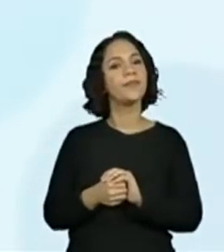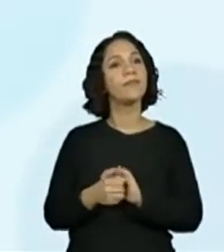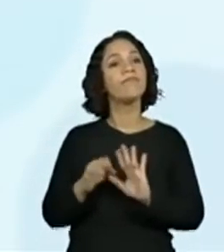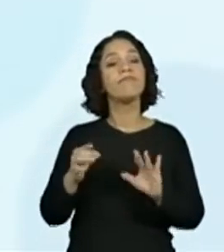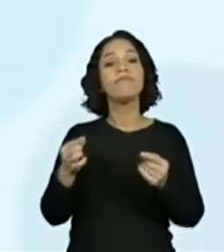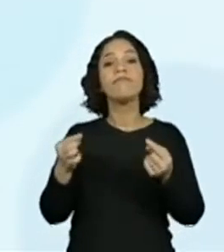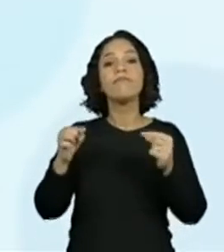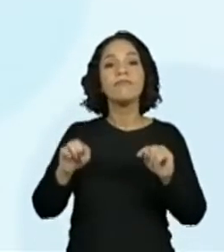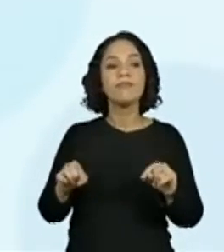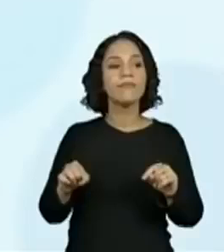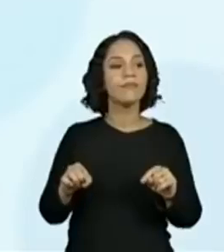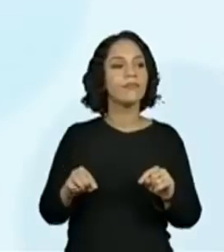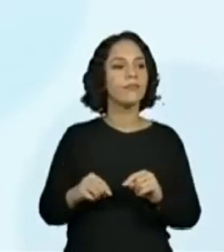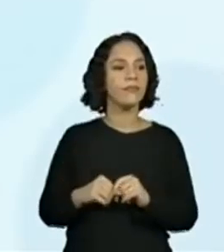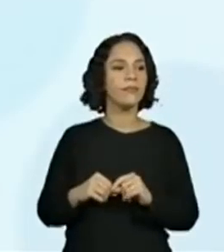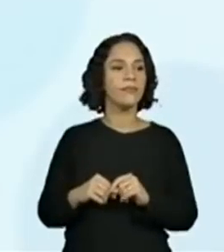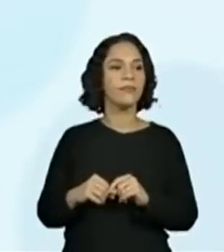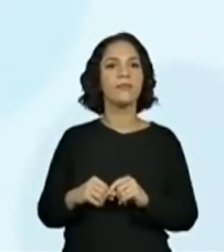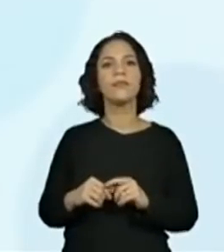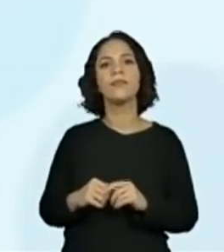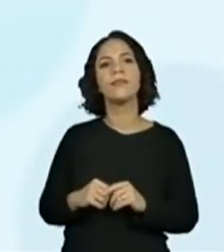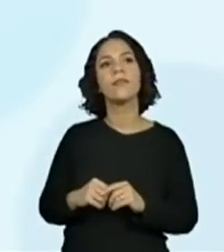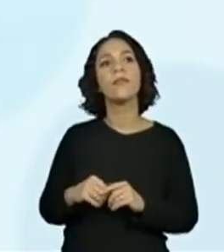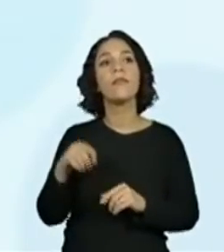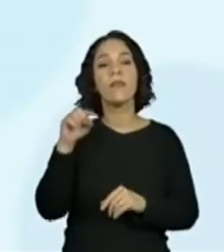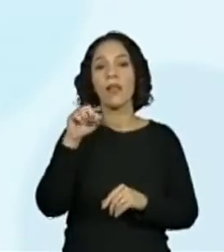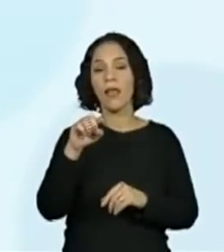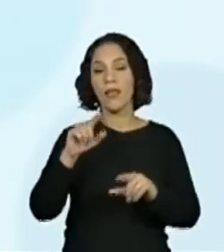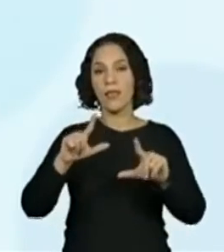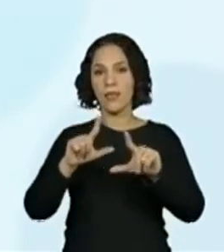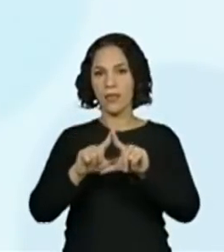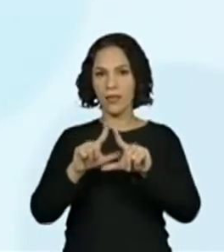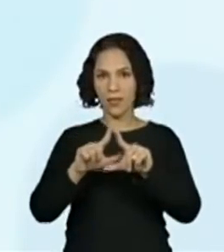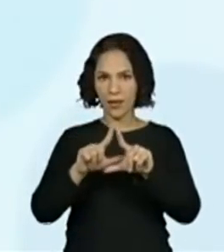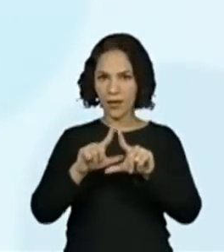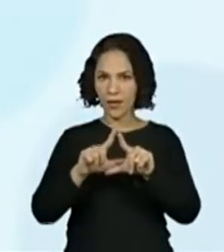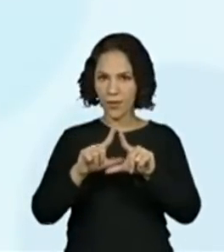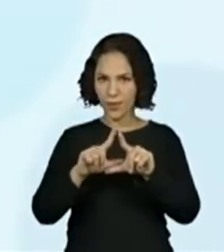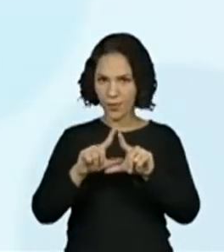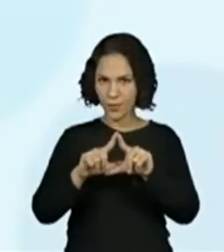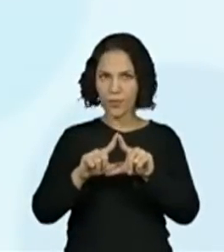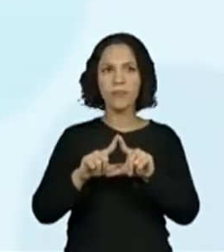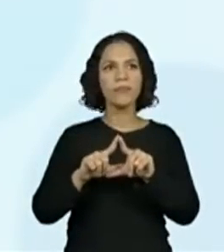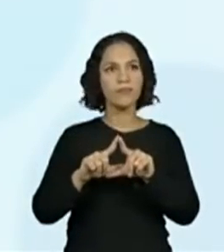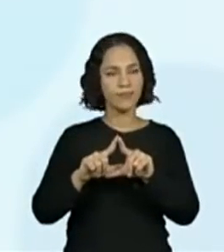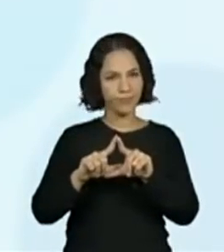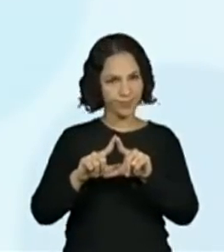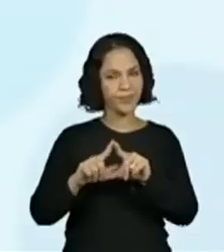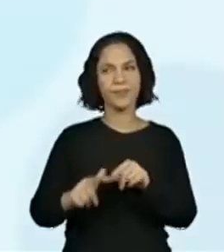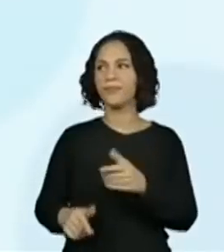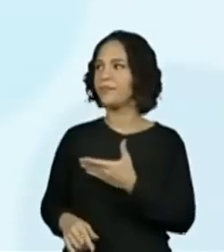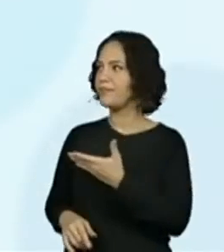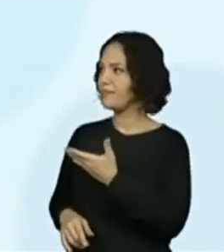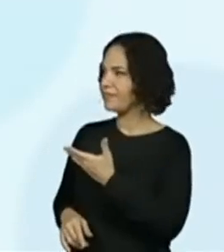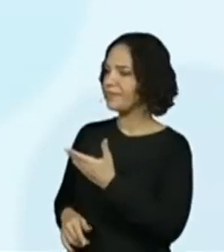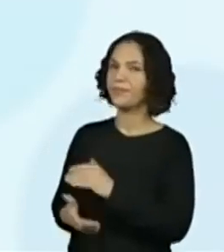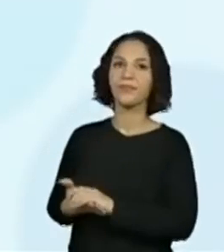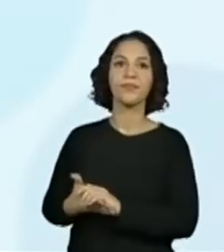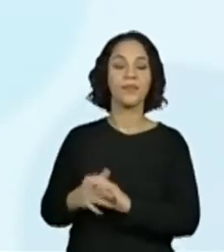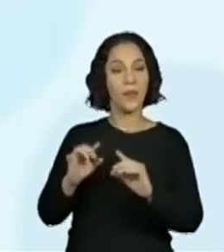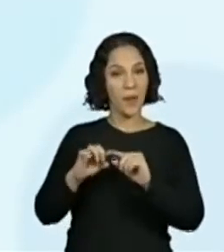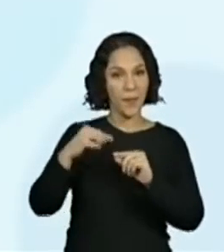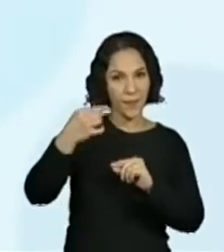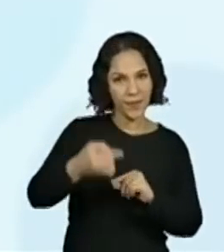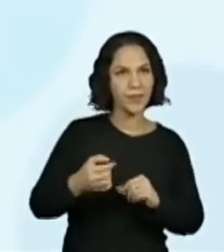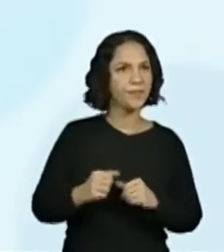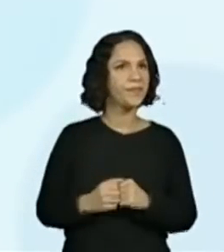círculo. Temos o triângulo, de novo aqui um risquinho embaixo dele. Na